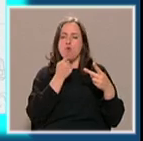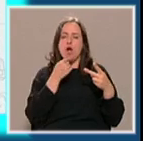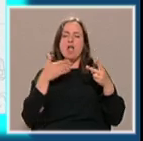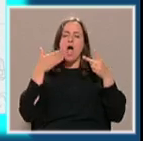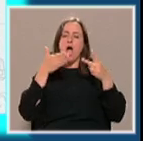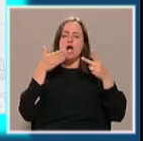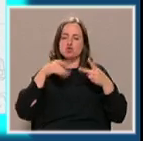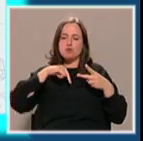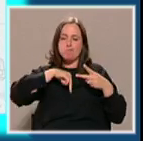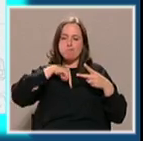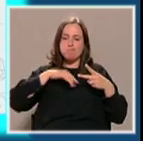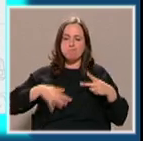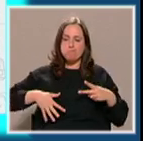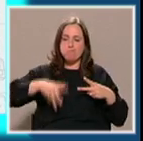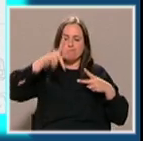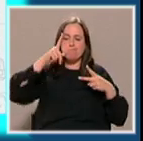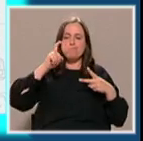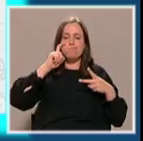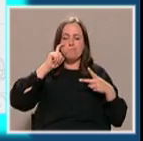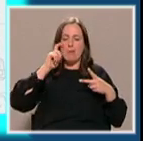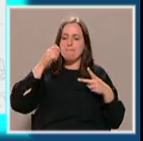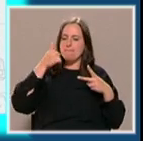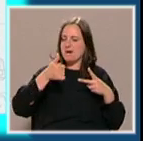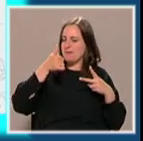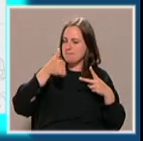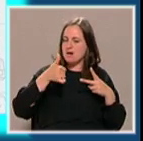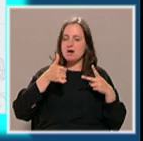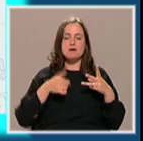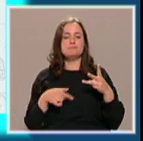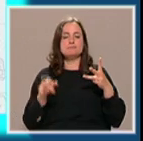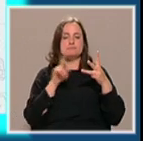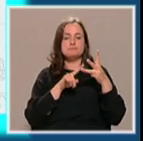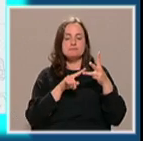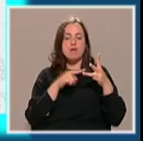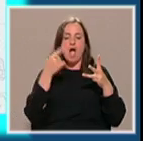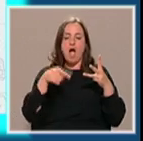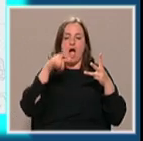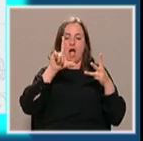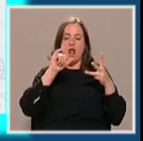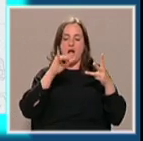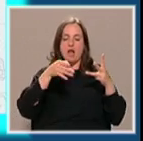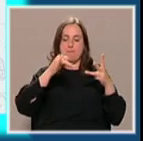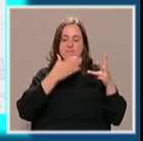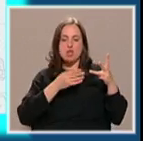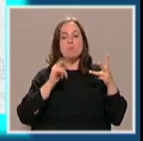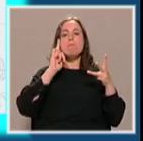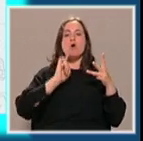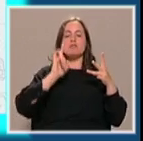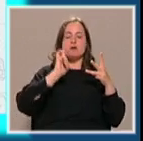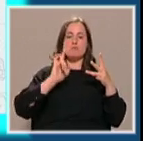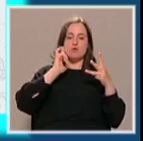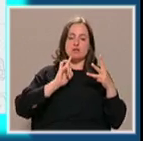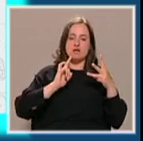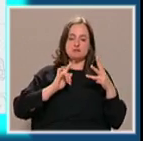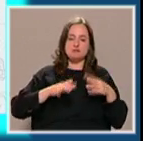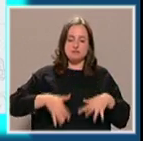o sistema imunitário do recém-nascido, contém lípidos importantes para o desenvolvimento